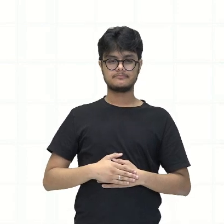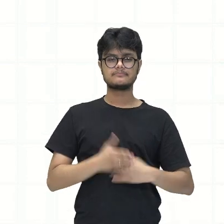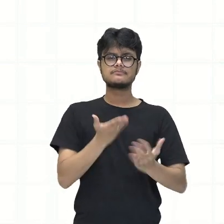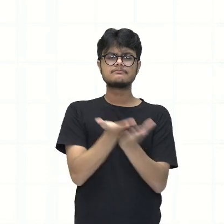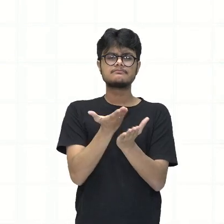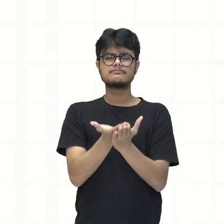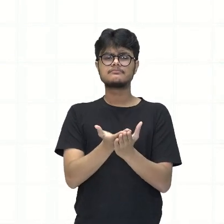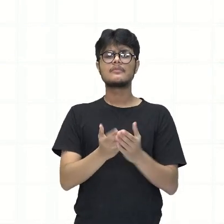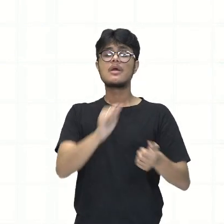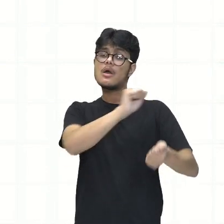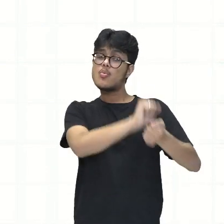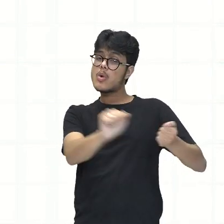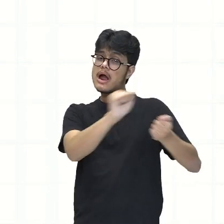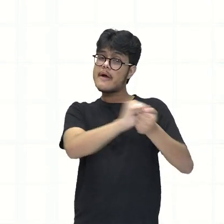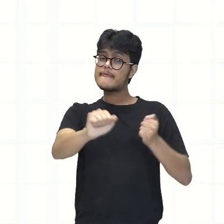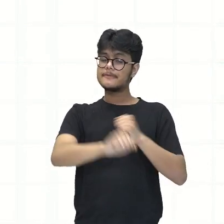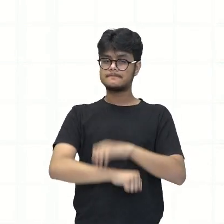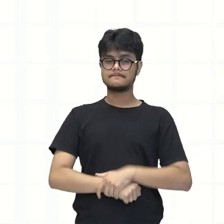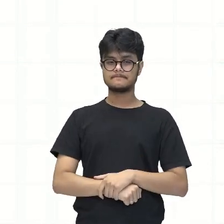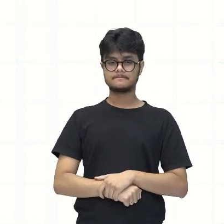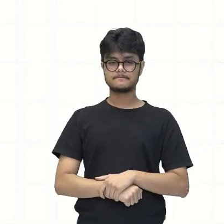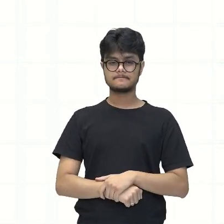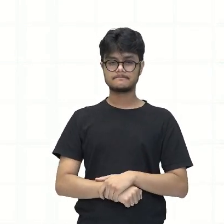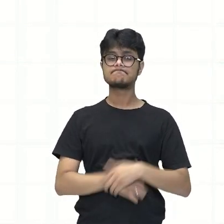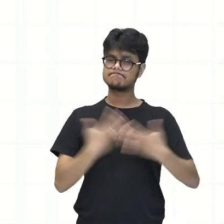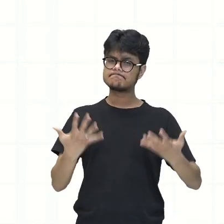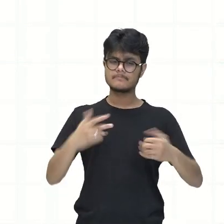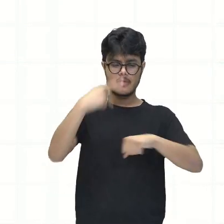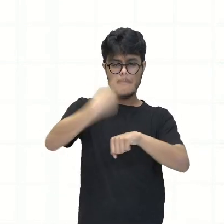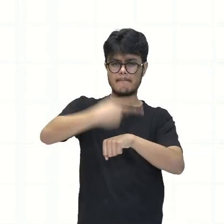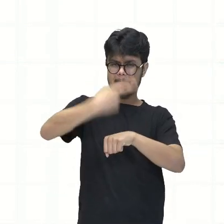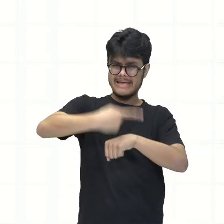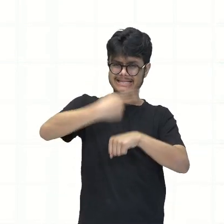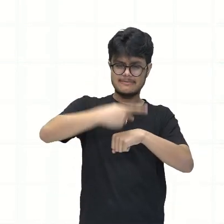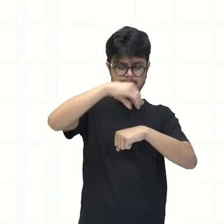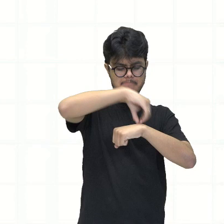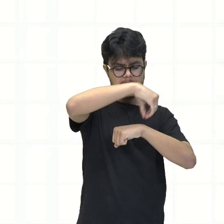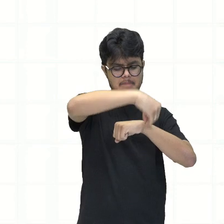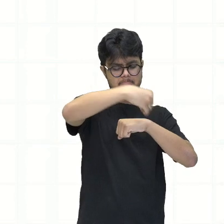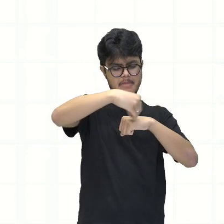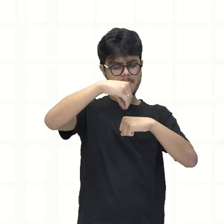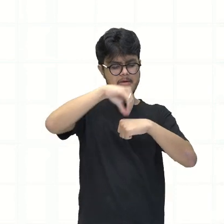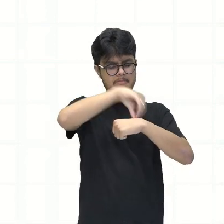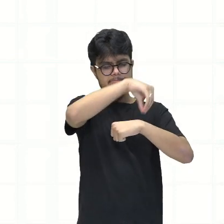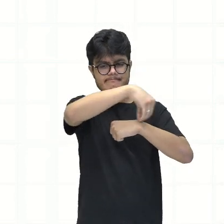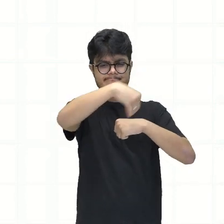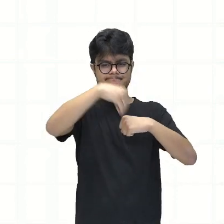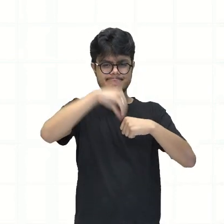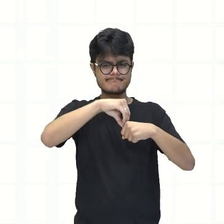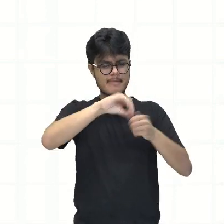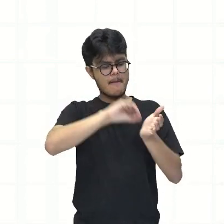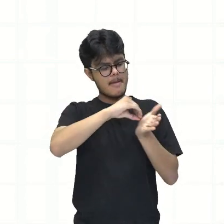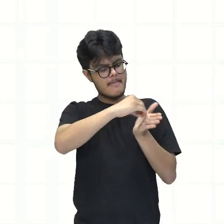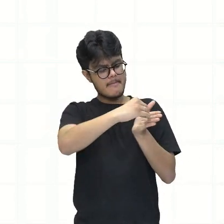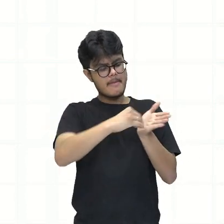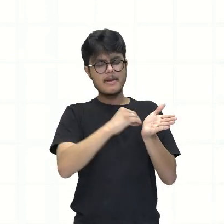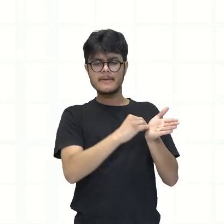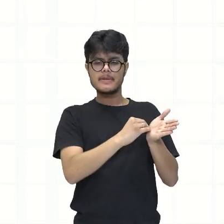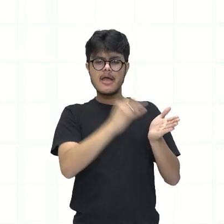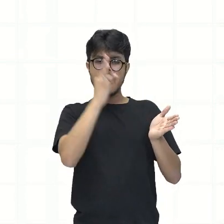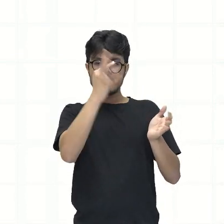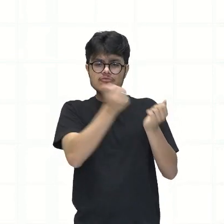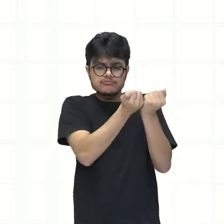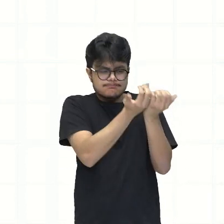pouquinho do carvão mineral. É uma rocha sedimentar formada a partir da matéria orgânica que se